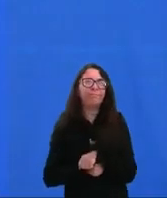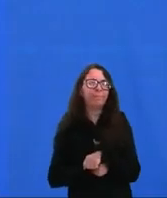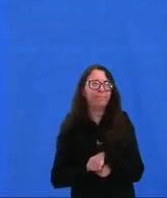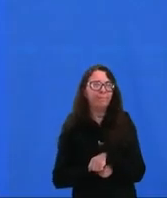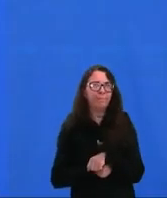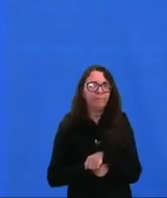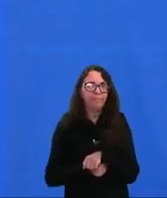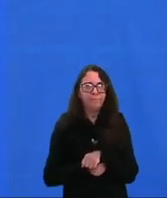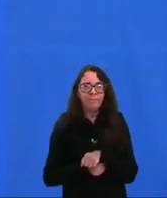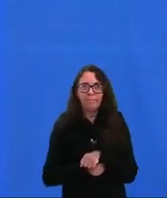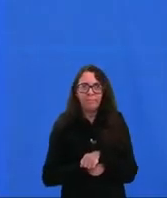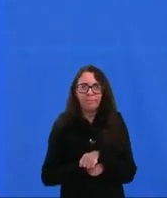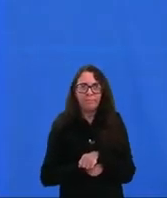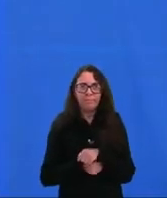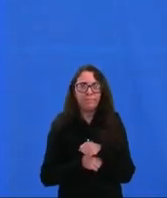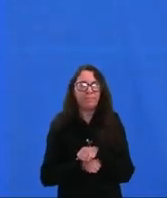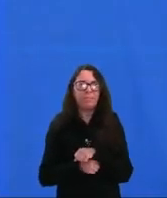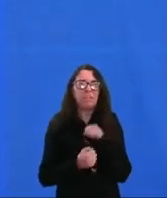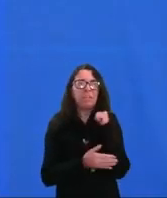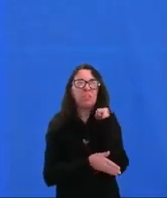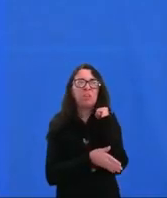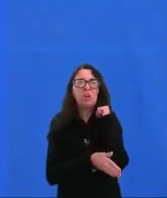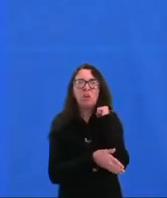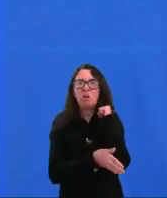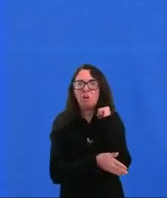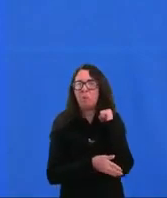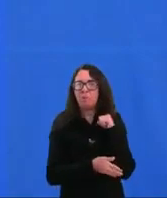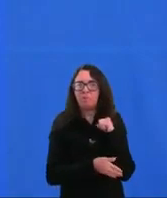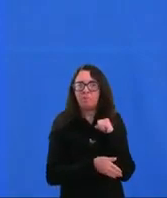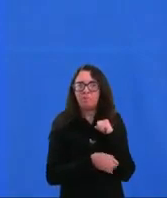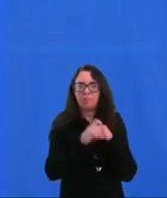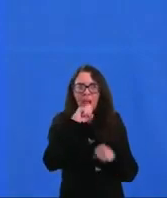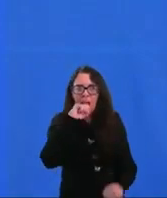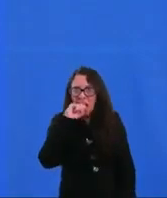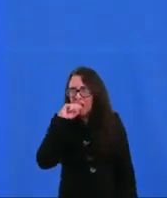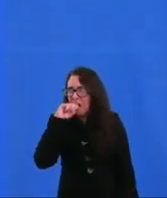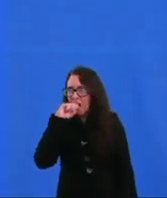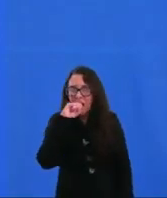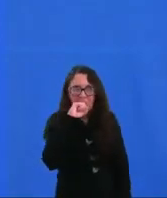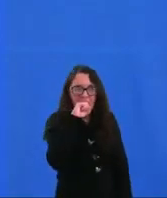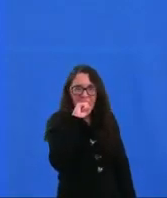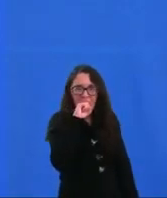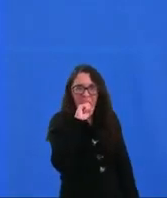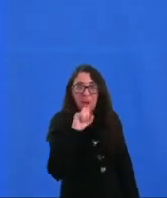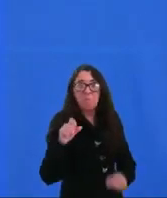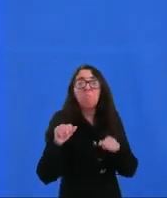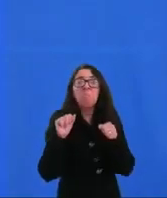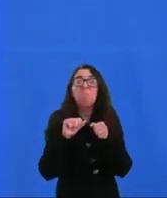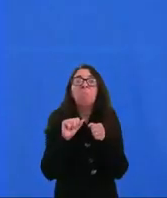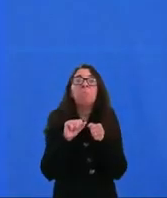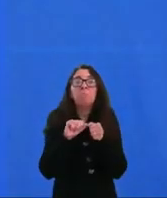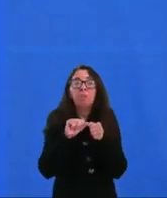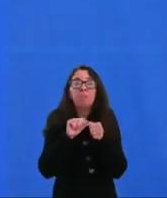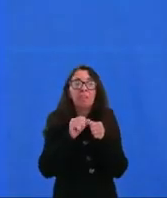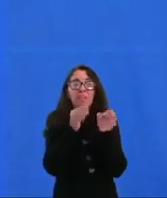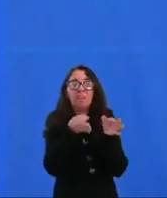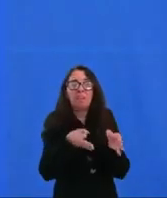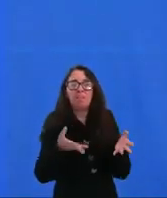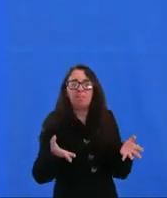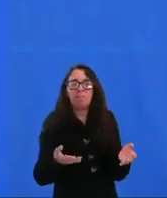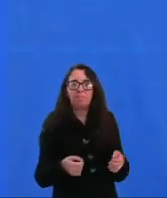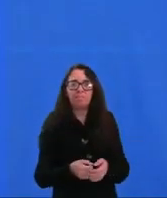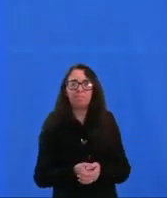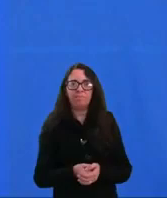Deus. Verso 12, sublevaram ao povo, aos anciões e aos escribas, e